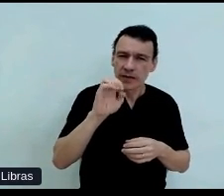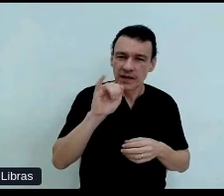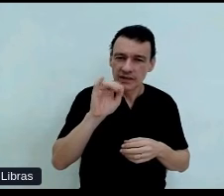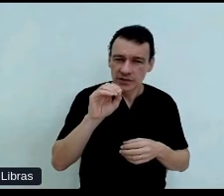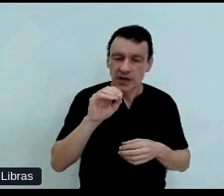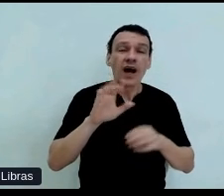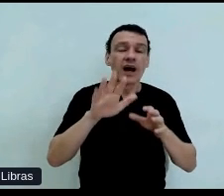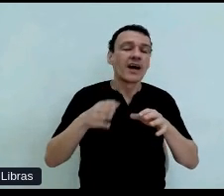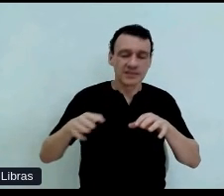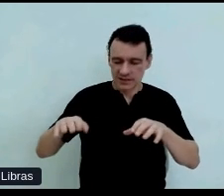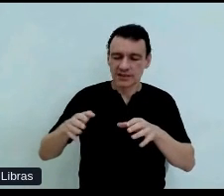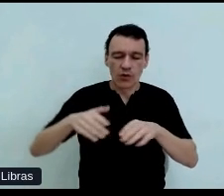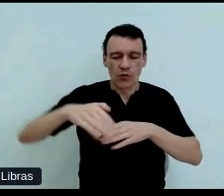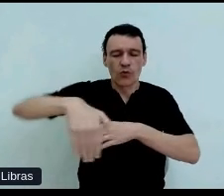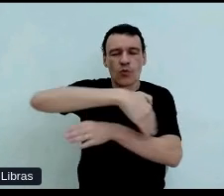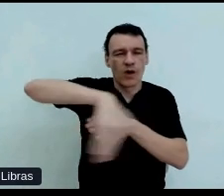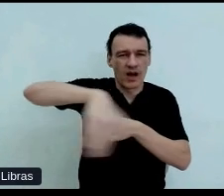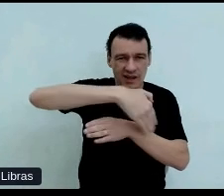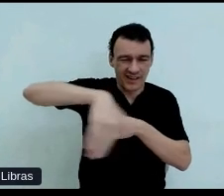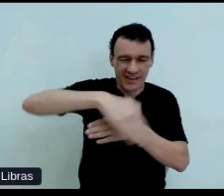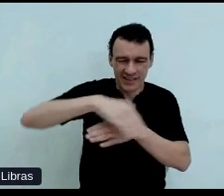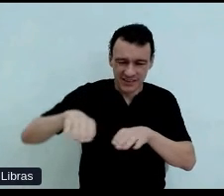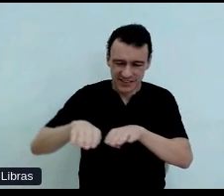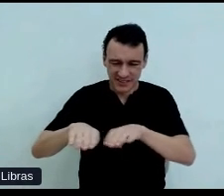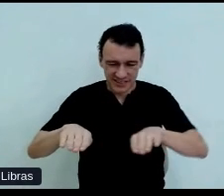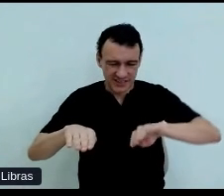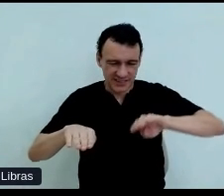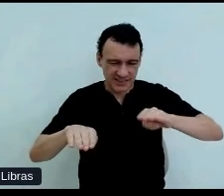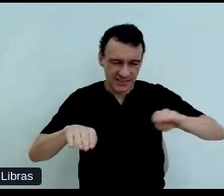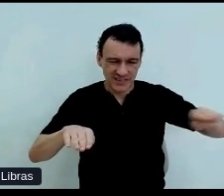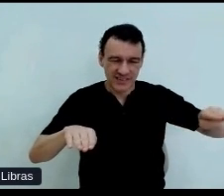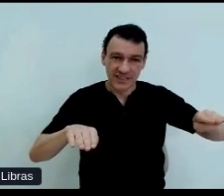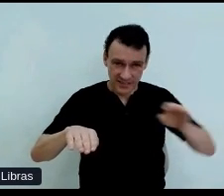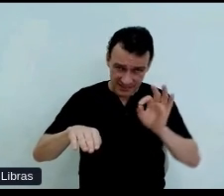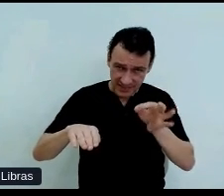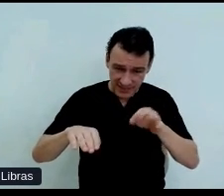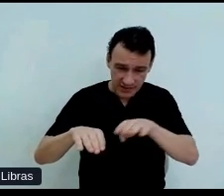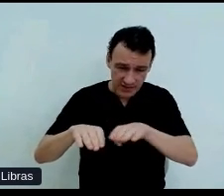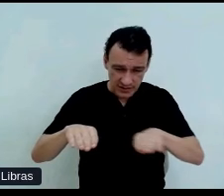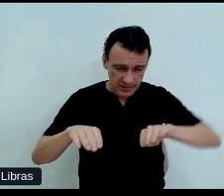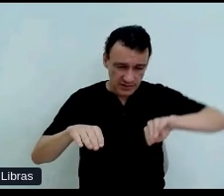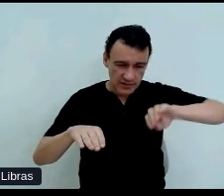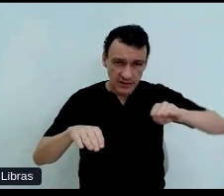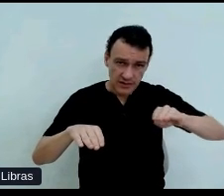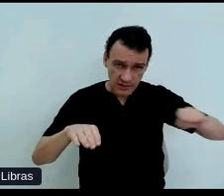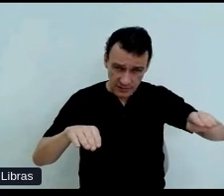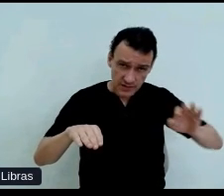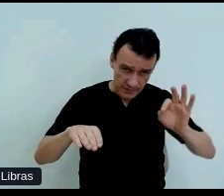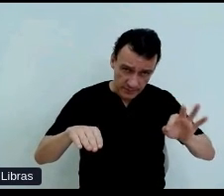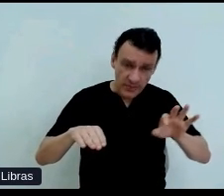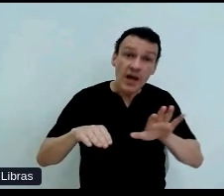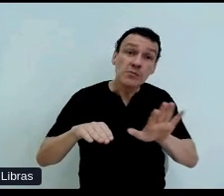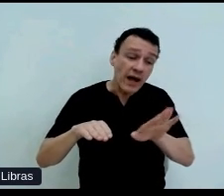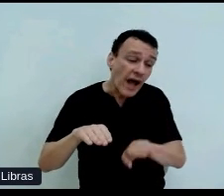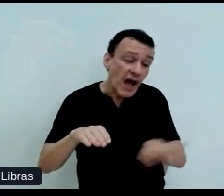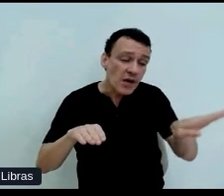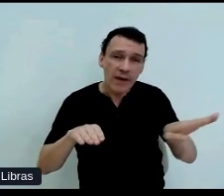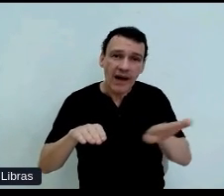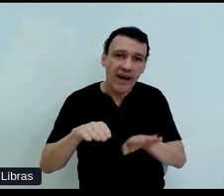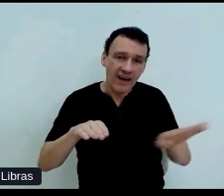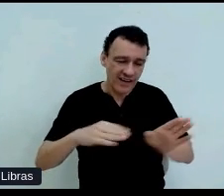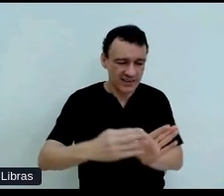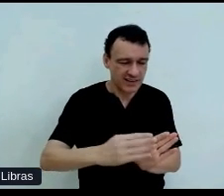para uma pessoa, a gente traz acessibilidade para todas as pessoas. Aqui eu estou aplicando o princípio do meio-fio.